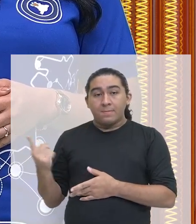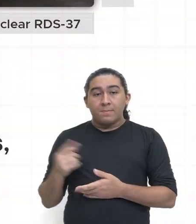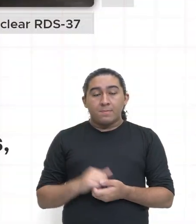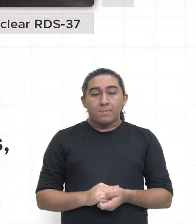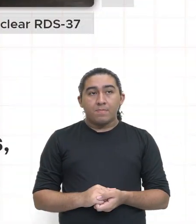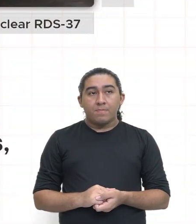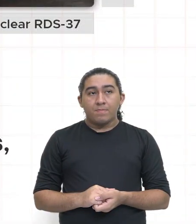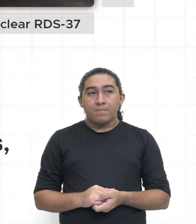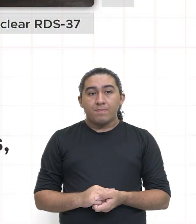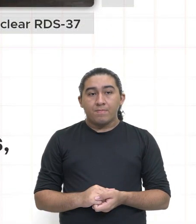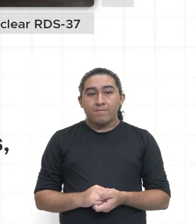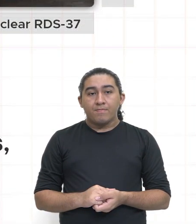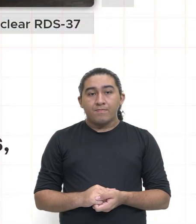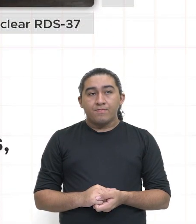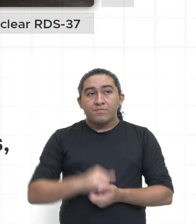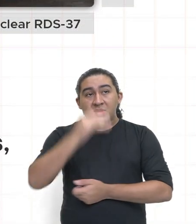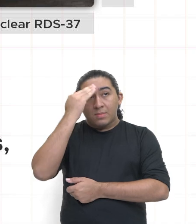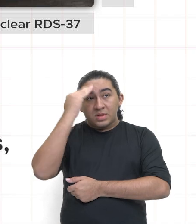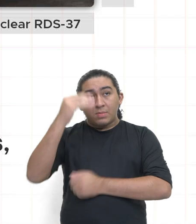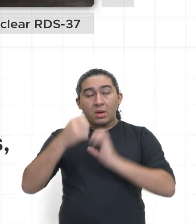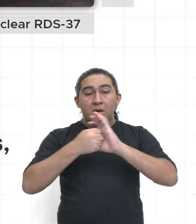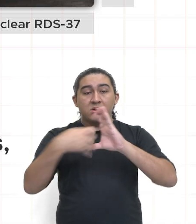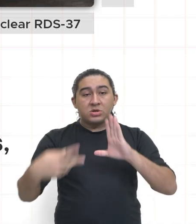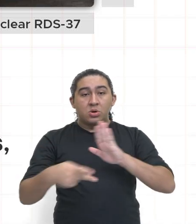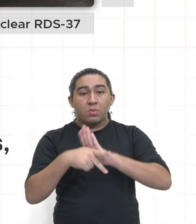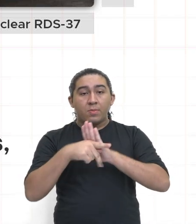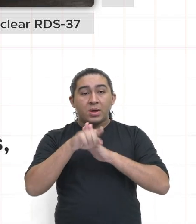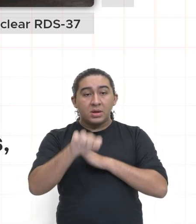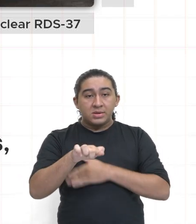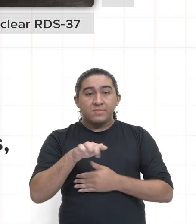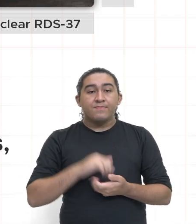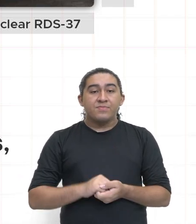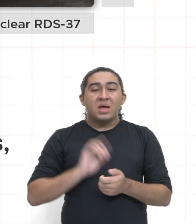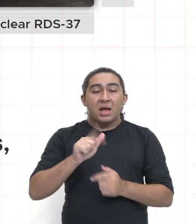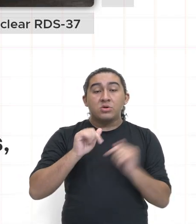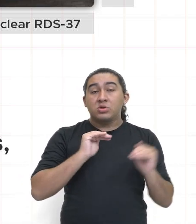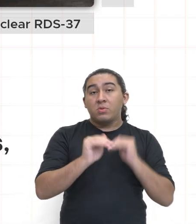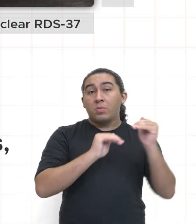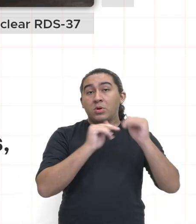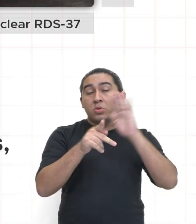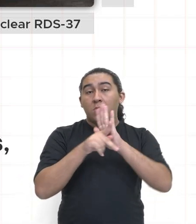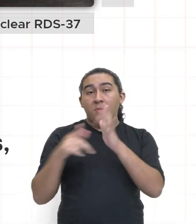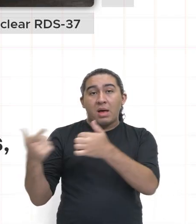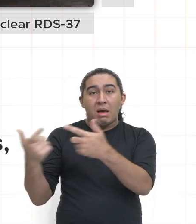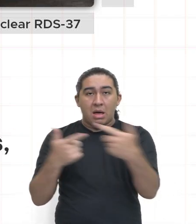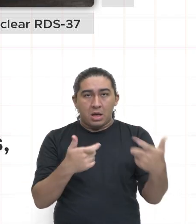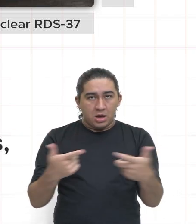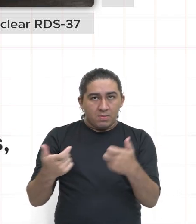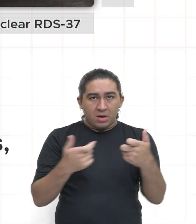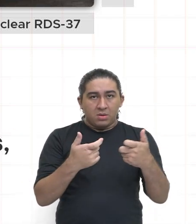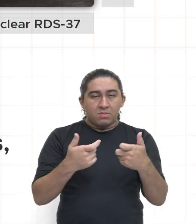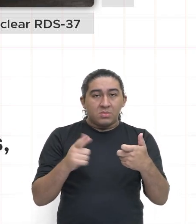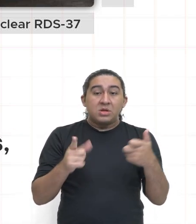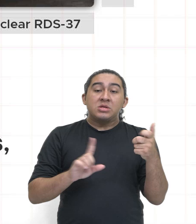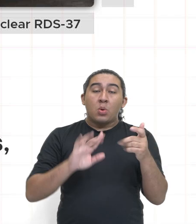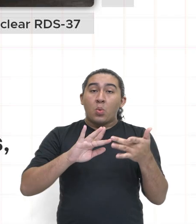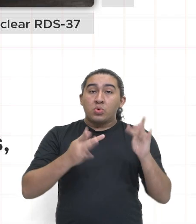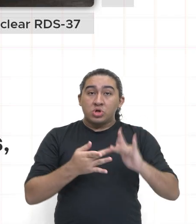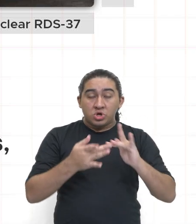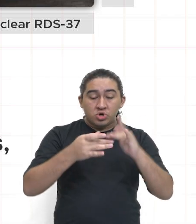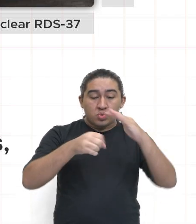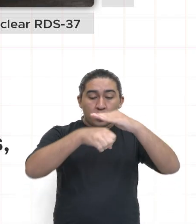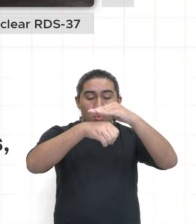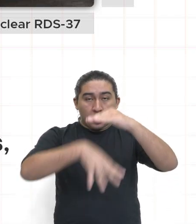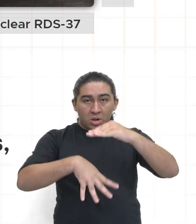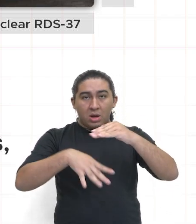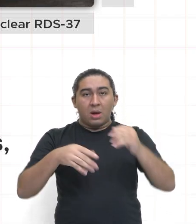armamentista. Principais aspectos da corrida armamentista: desenvolvimento de armas nucleares. Em 1949, a